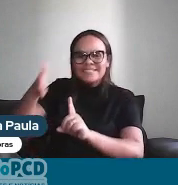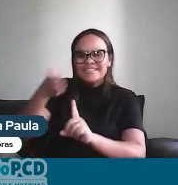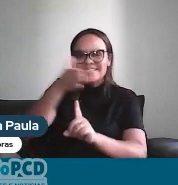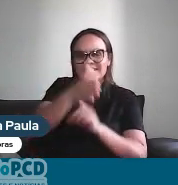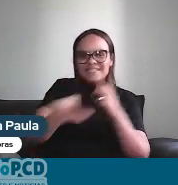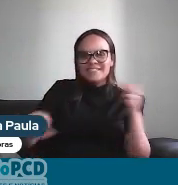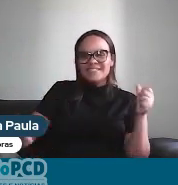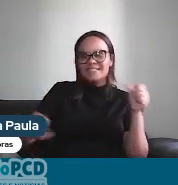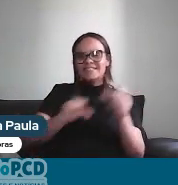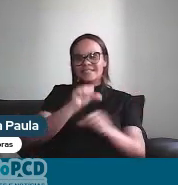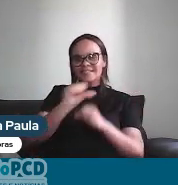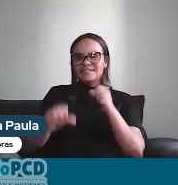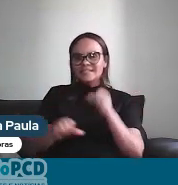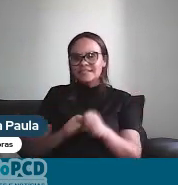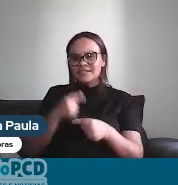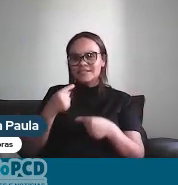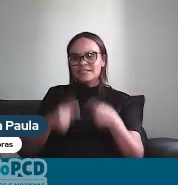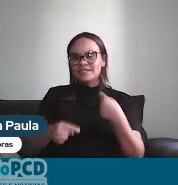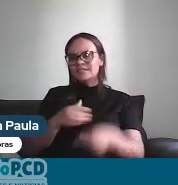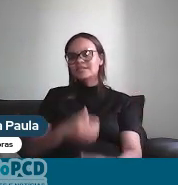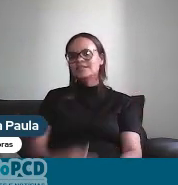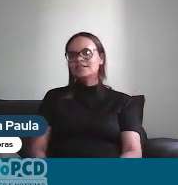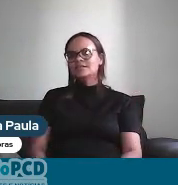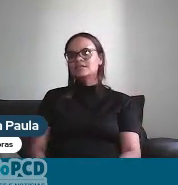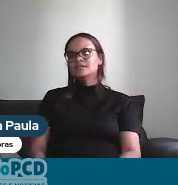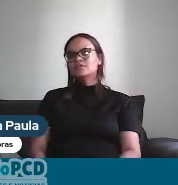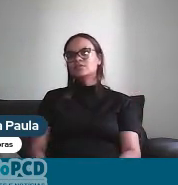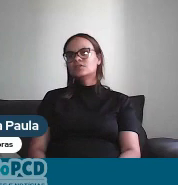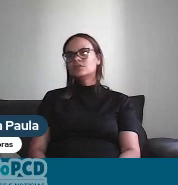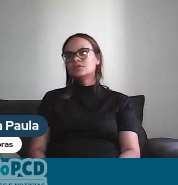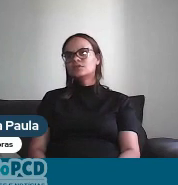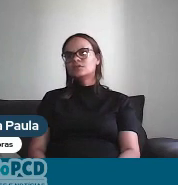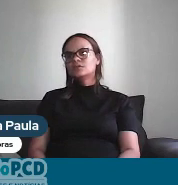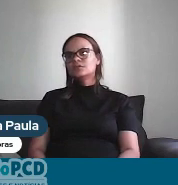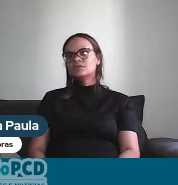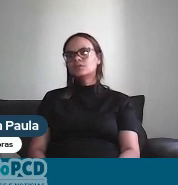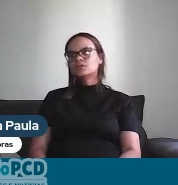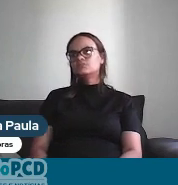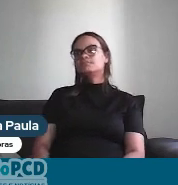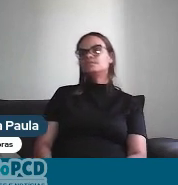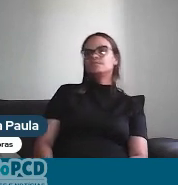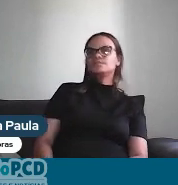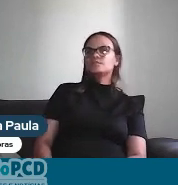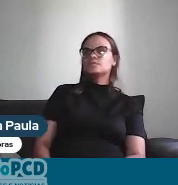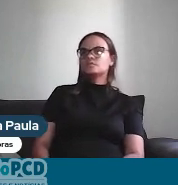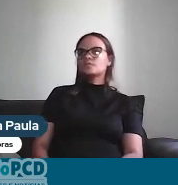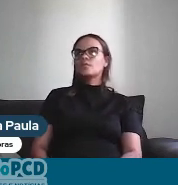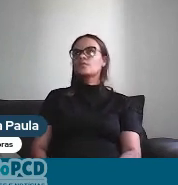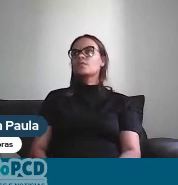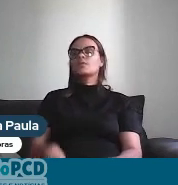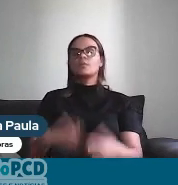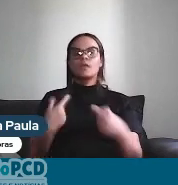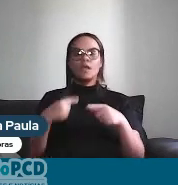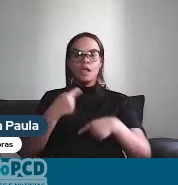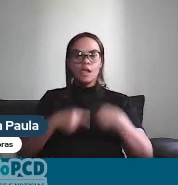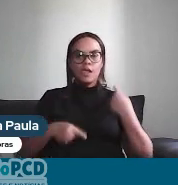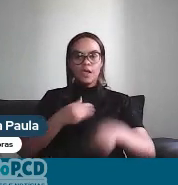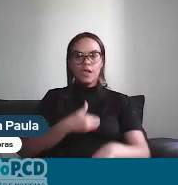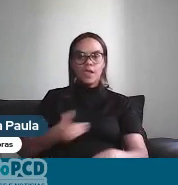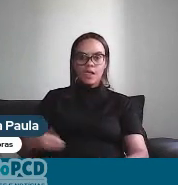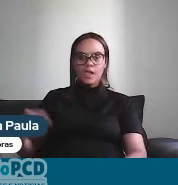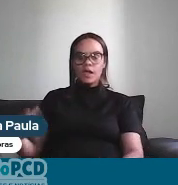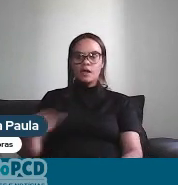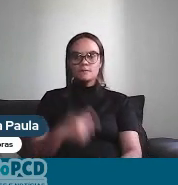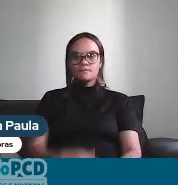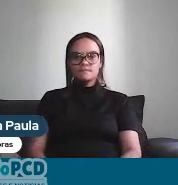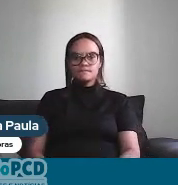mudar um pouco das políticas públicas e trazer também mais orçamento para que essas políticas públicas, de